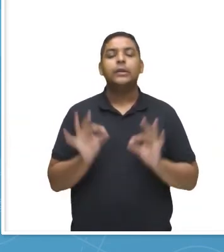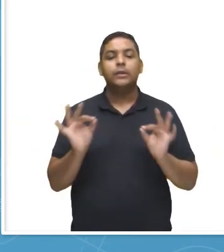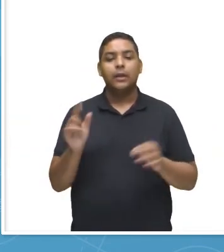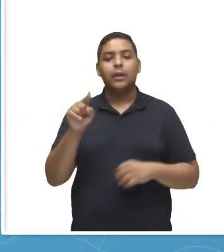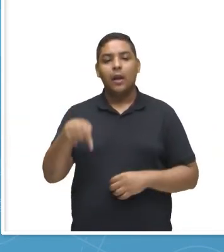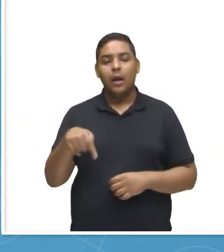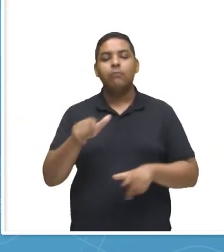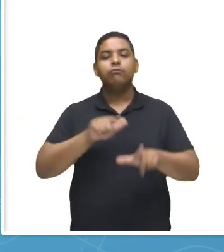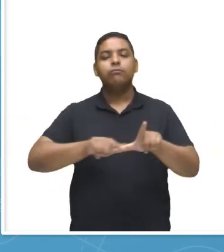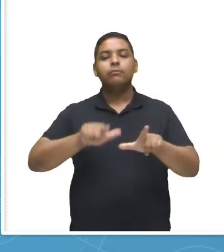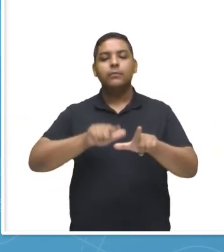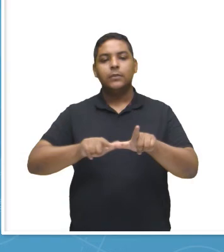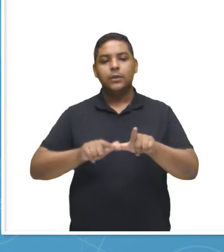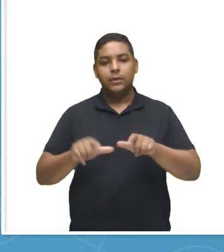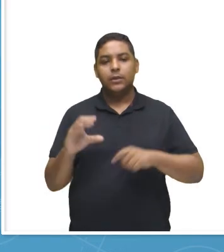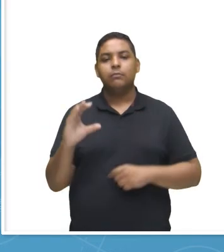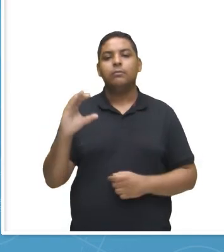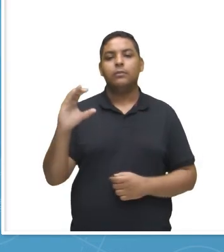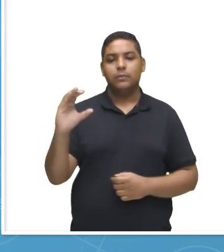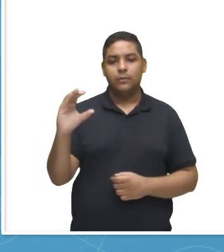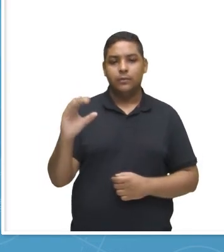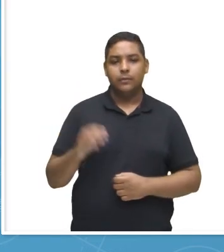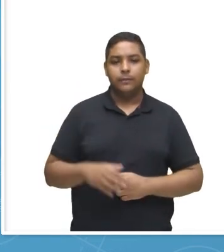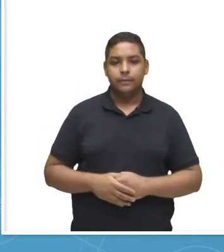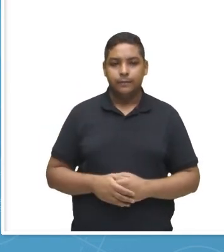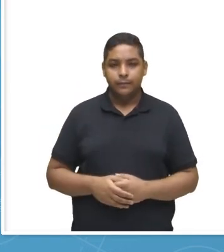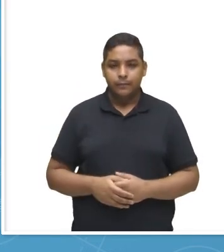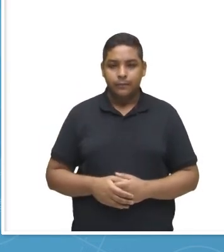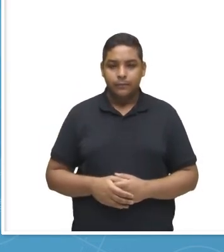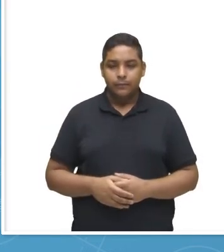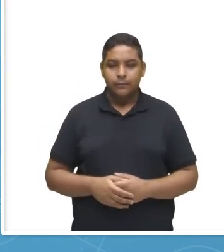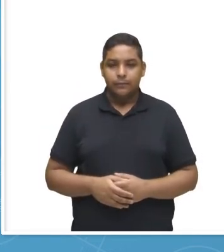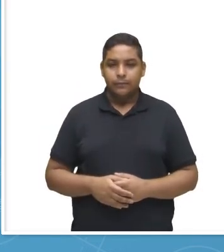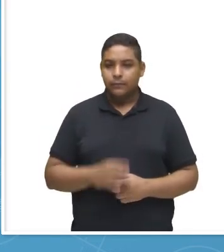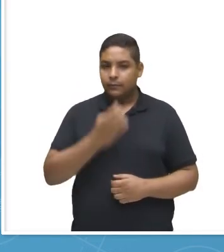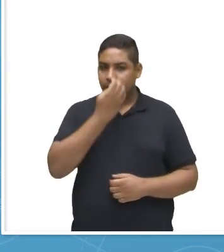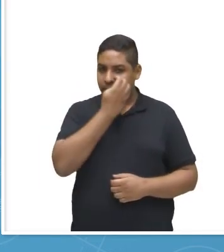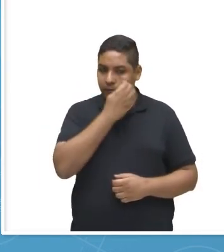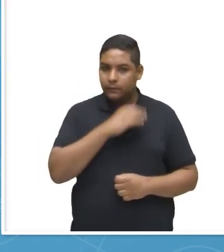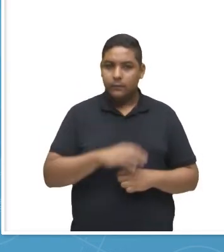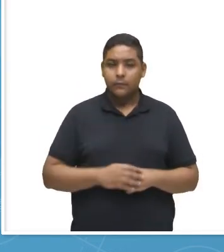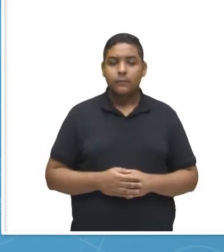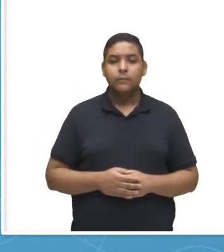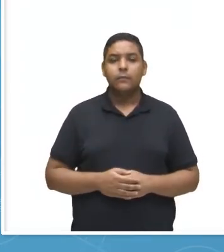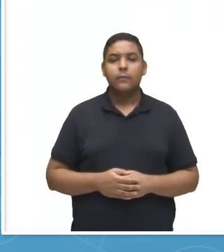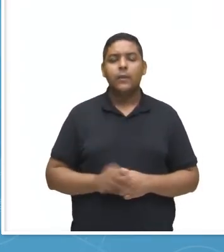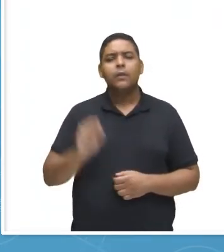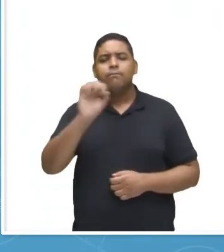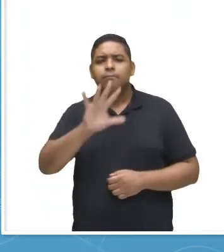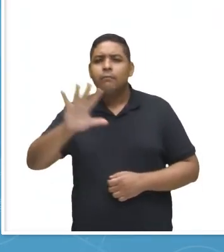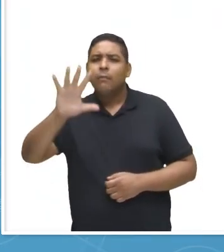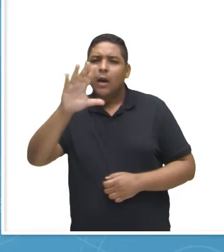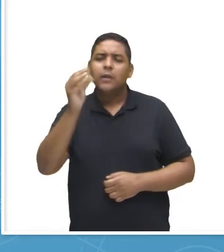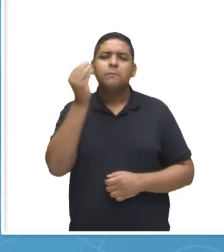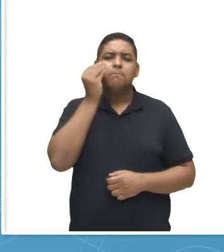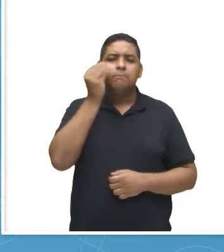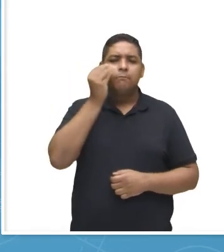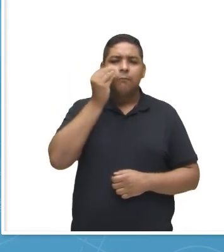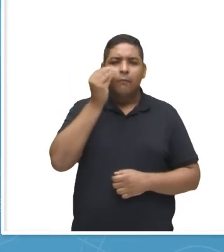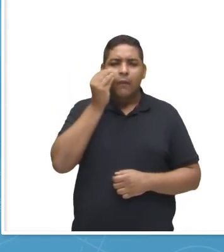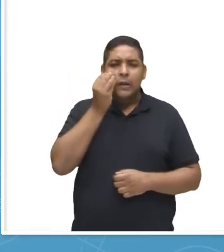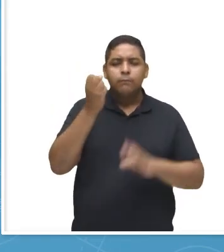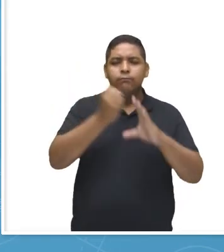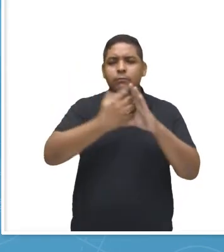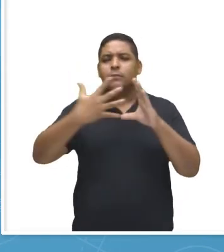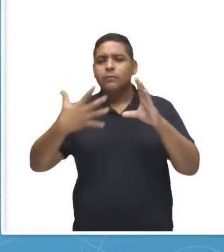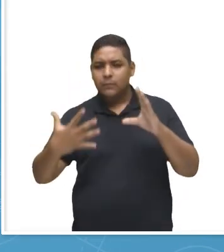Por isso que eu digo, pessoal, quando vocês estiverem fazendo interpretação de imagens e associando elas com as classificações, seja de